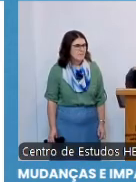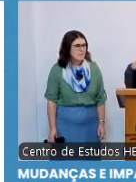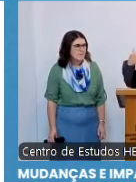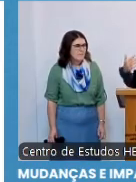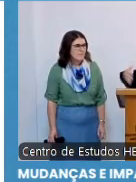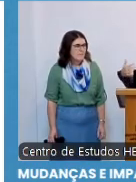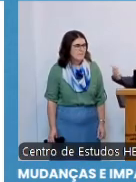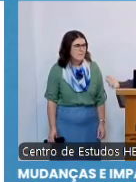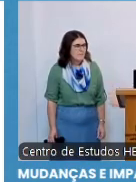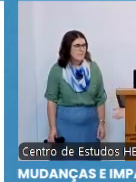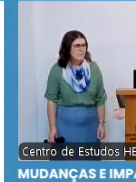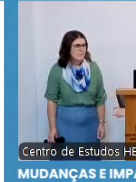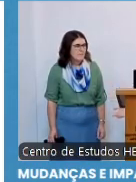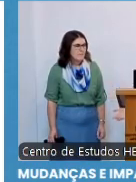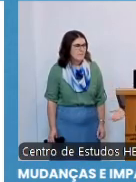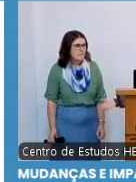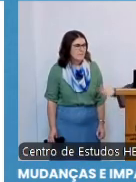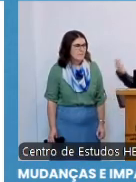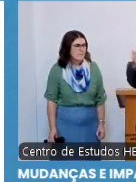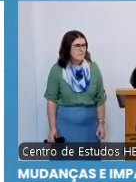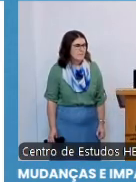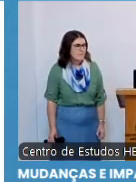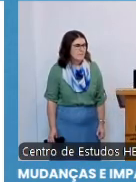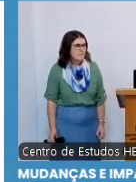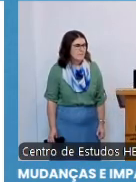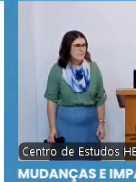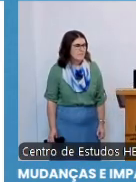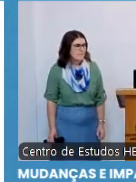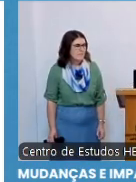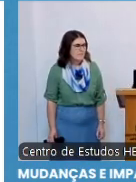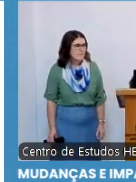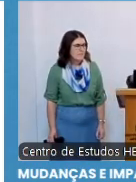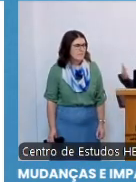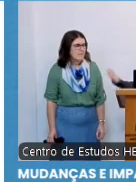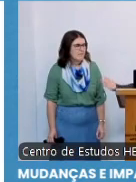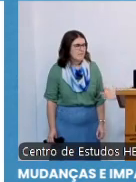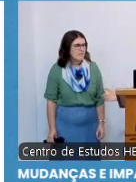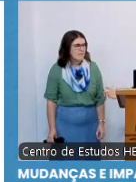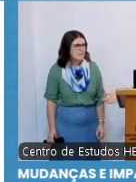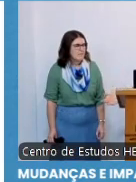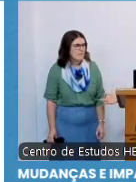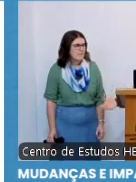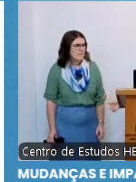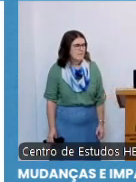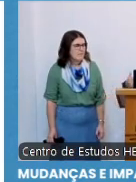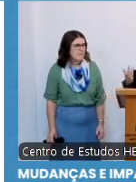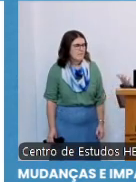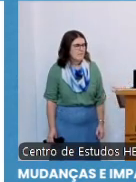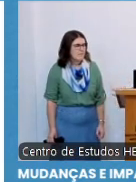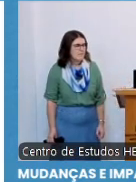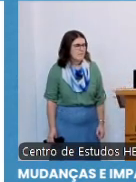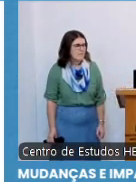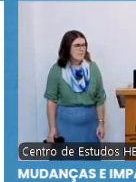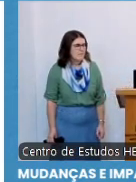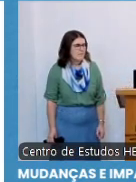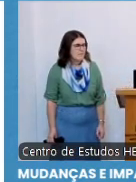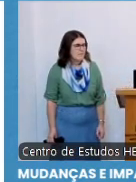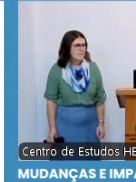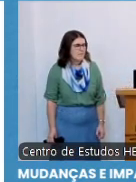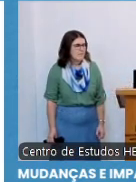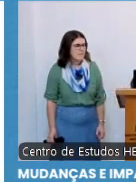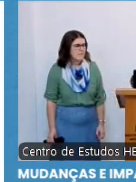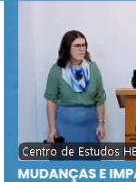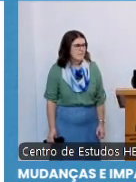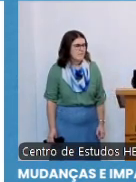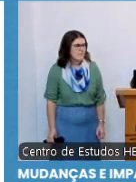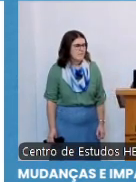instituiu um Sistema Nacional de Ética em Pesquisa e a Instância Nacional de Ética em Pesquisa, conhecida